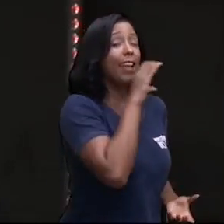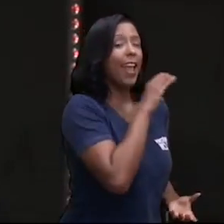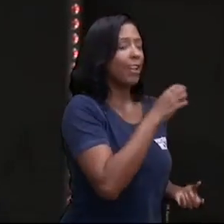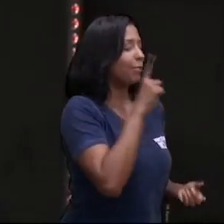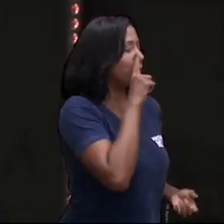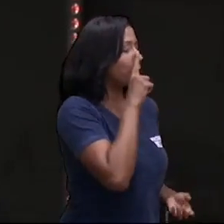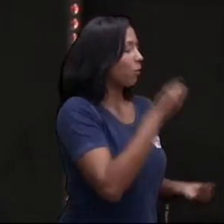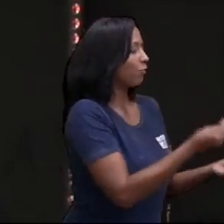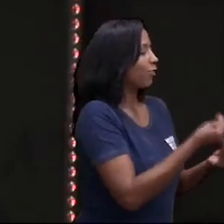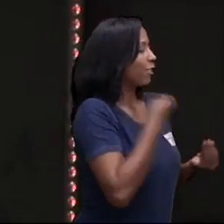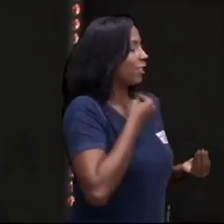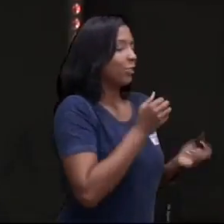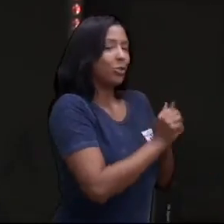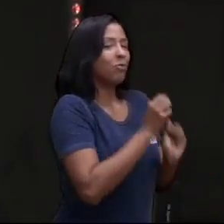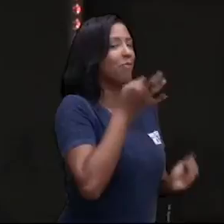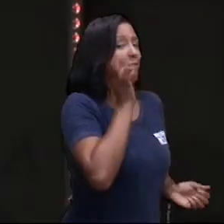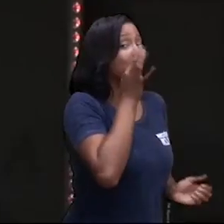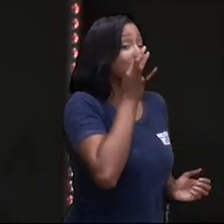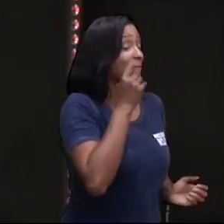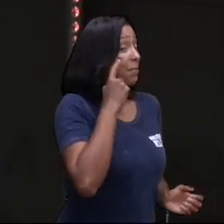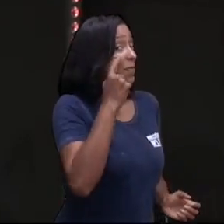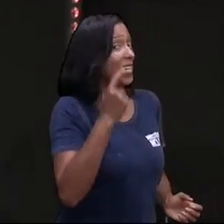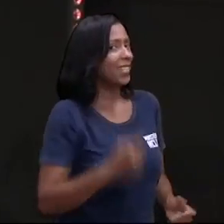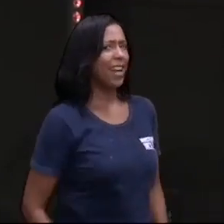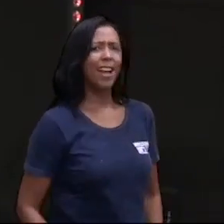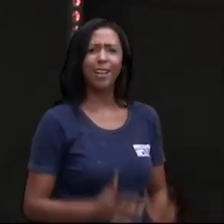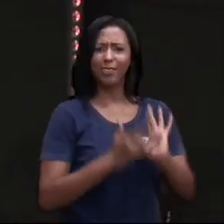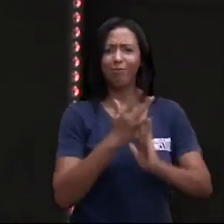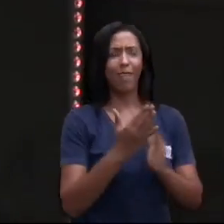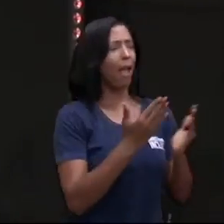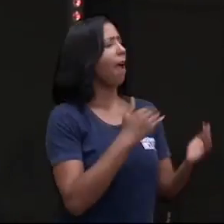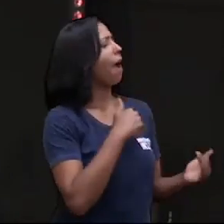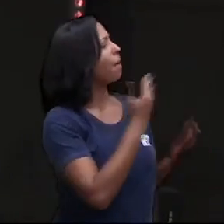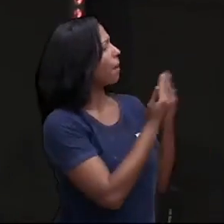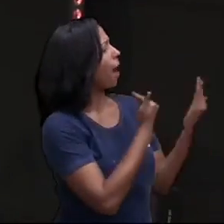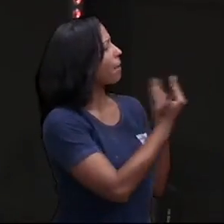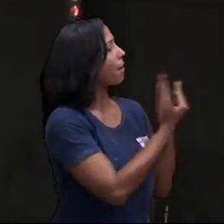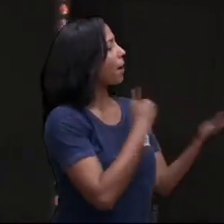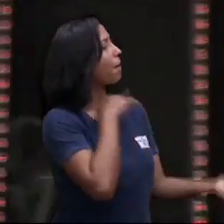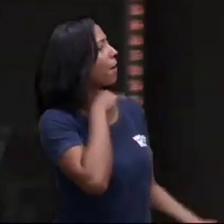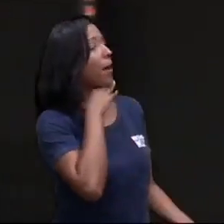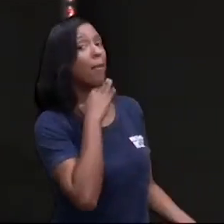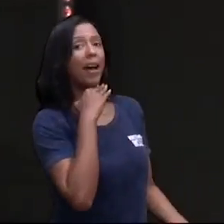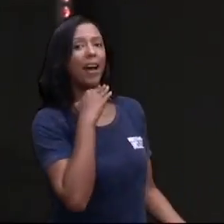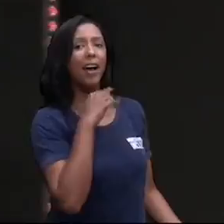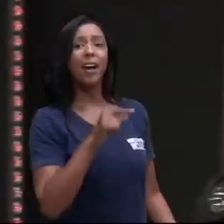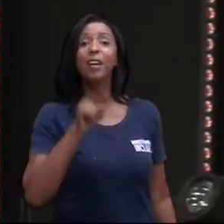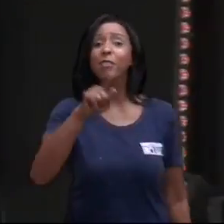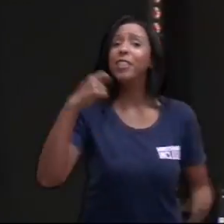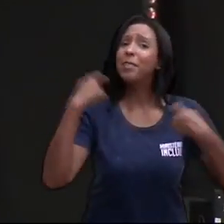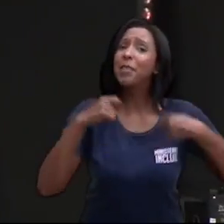e o biscoitinho com cafezinho de Jesus batendo papo interagindo em você precisa